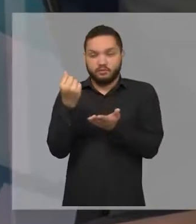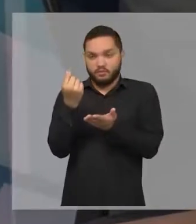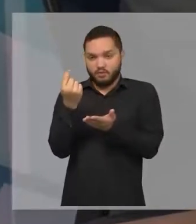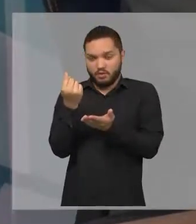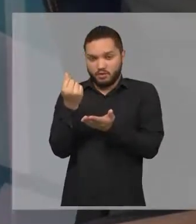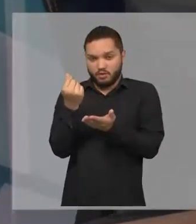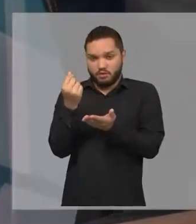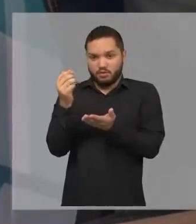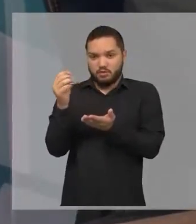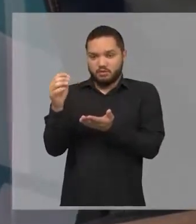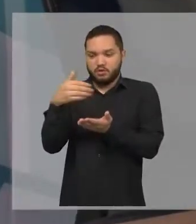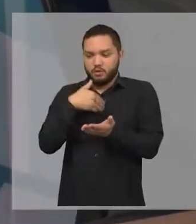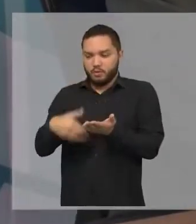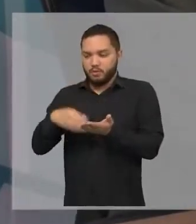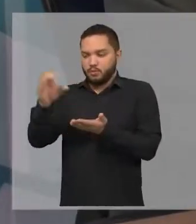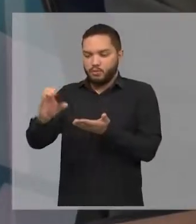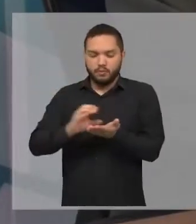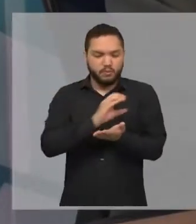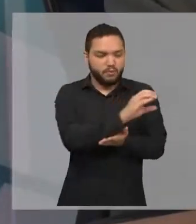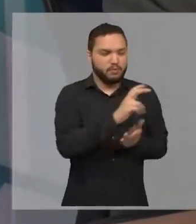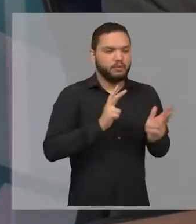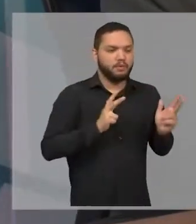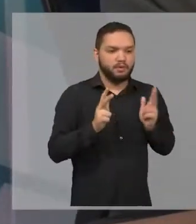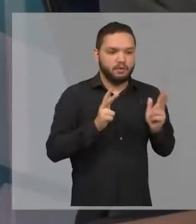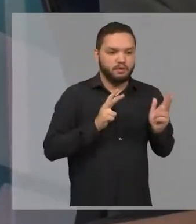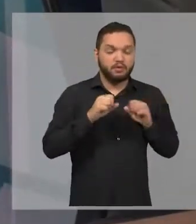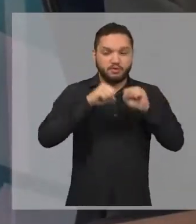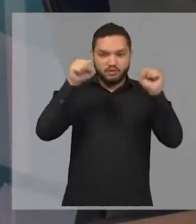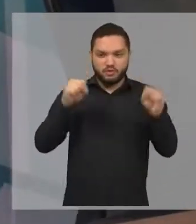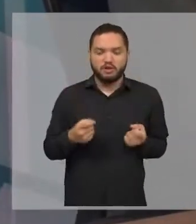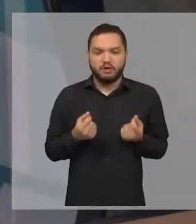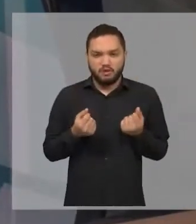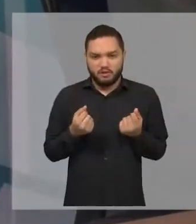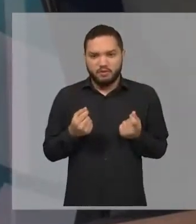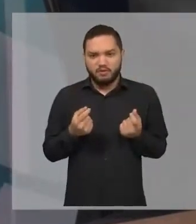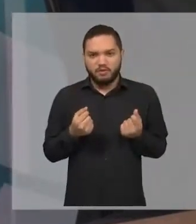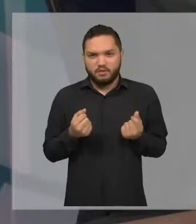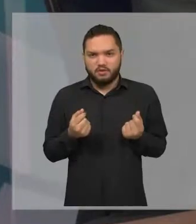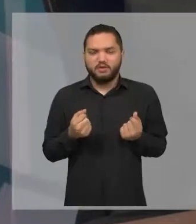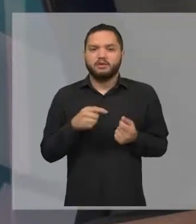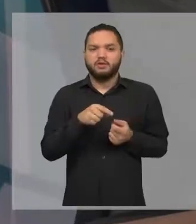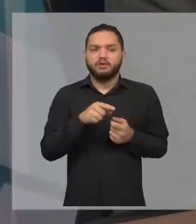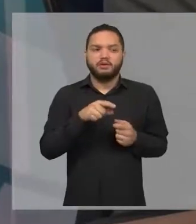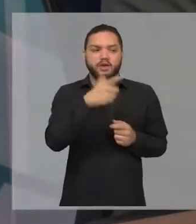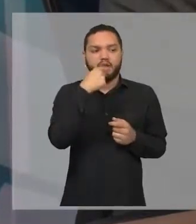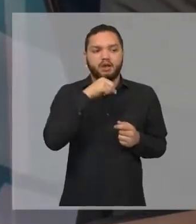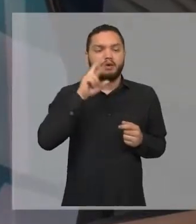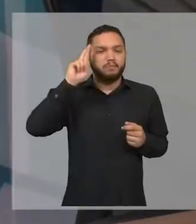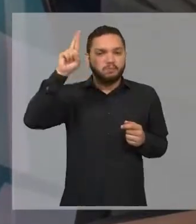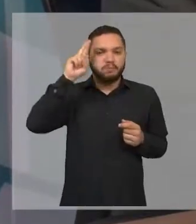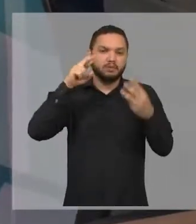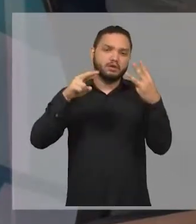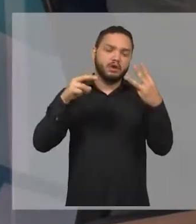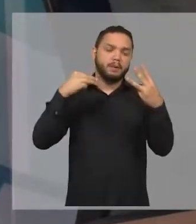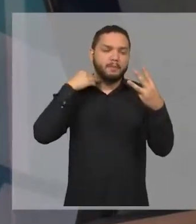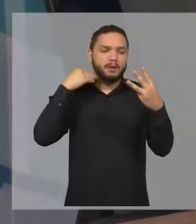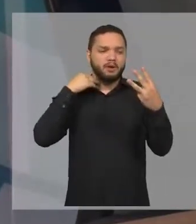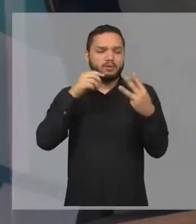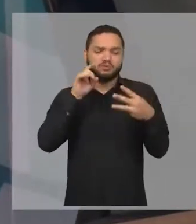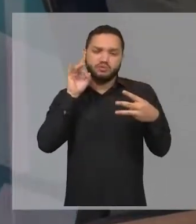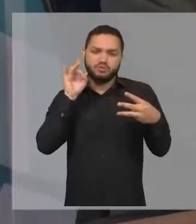rememora como? Uma coisa dessa que a própria anistia